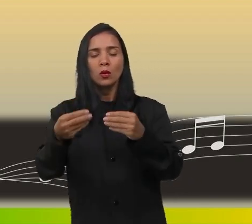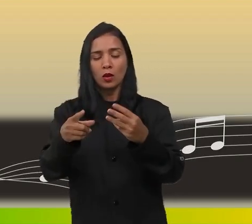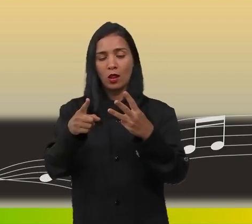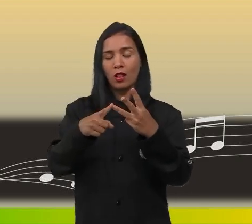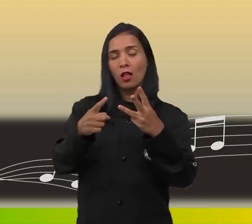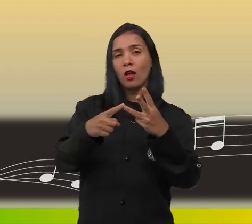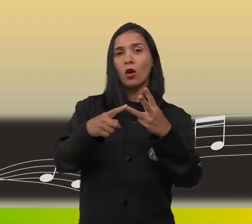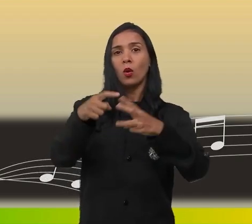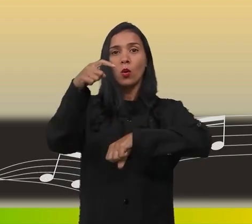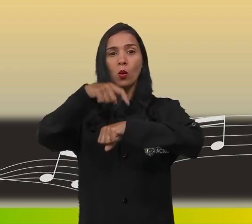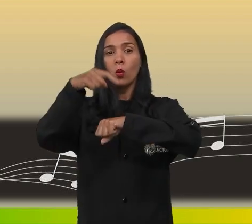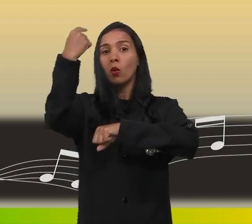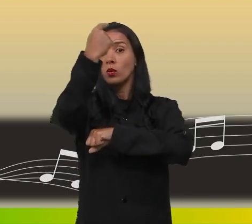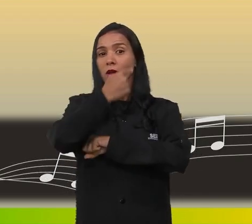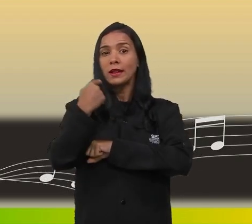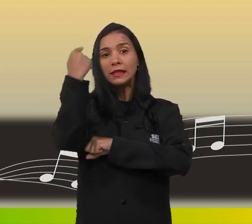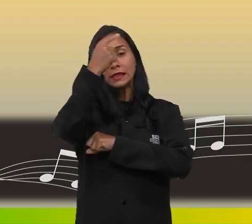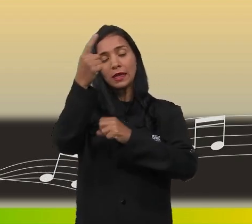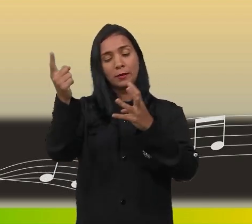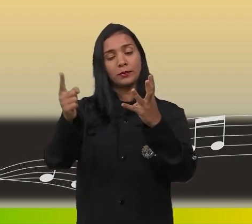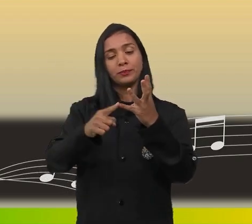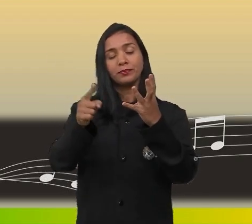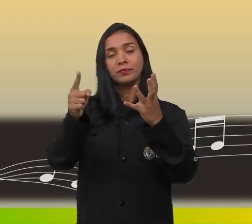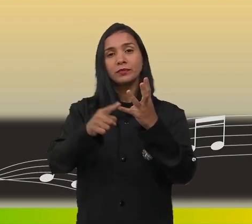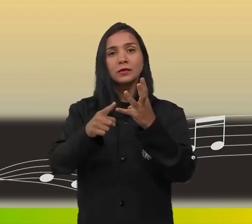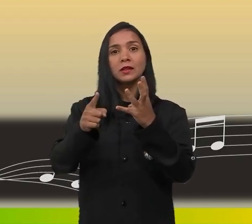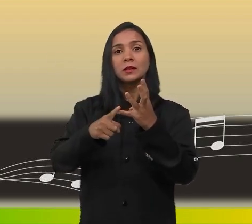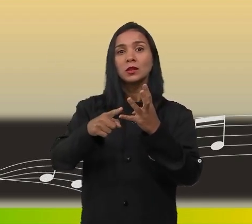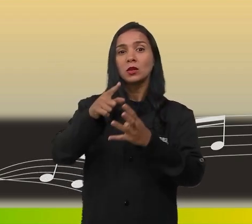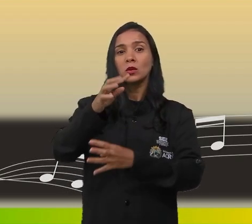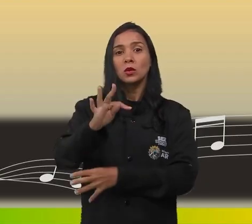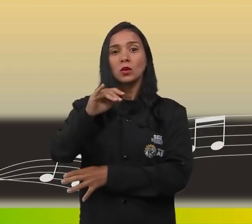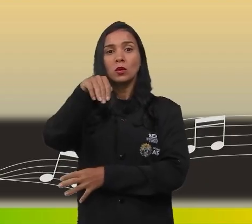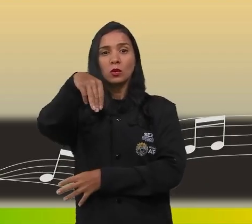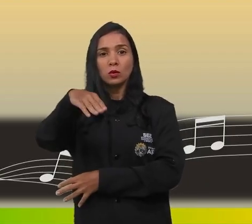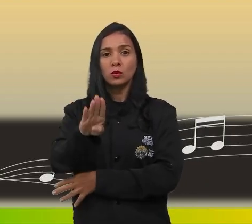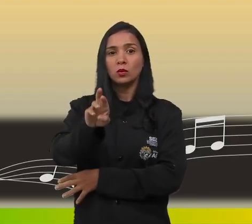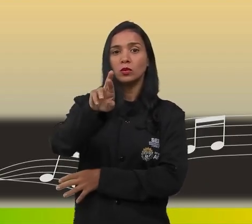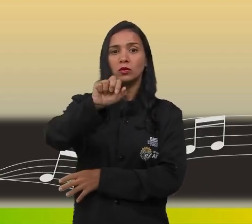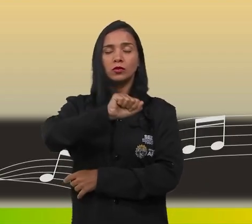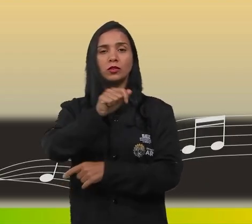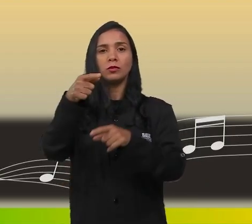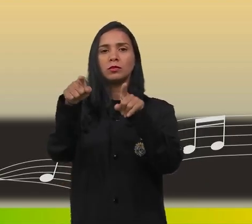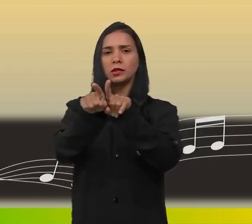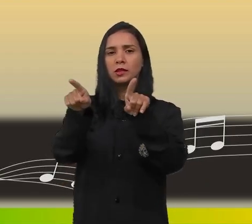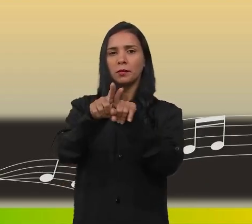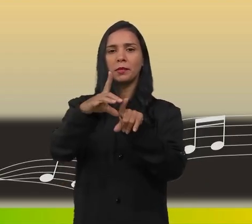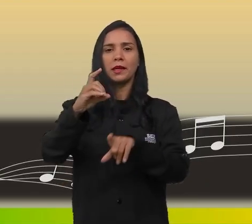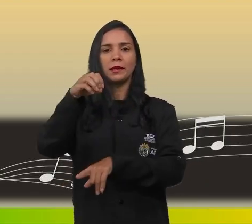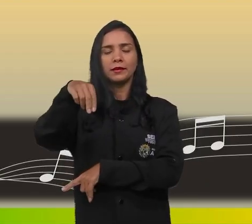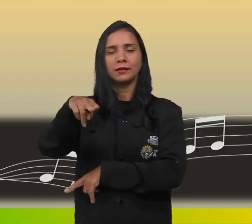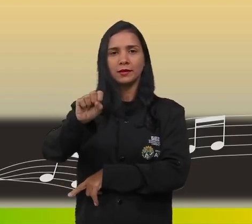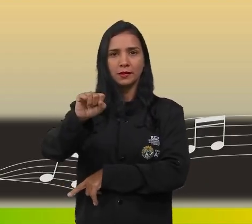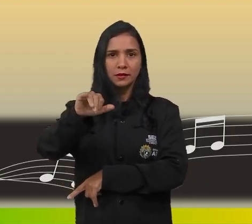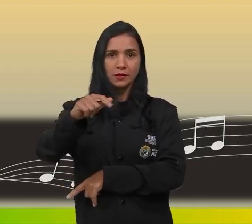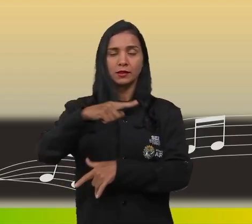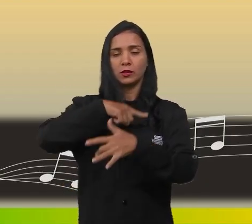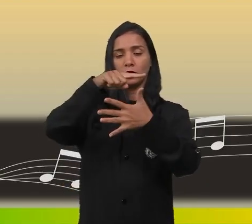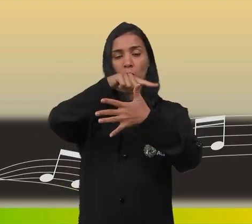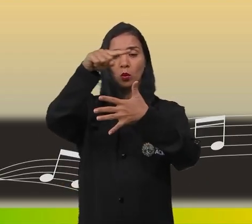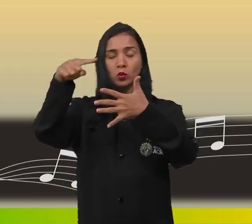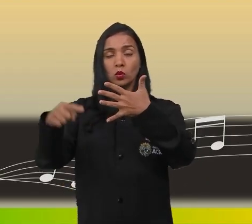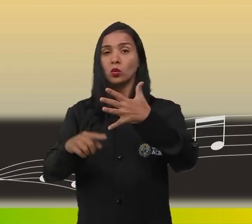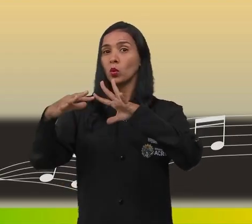os sons que vocês possam ouvir, eles são formados por essas propriedades. Todas essas